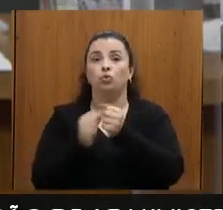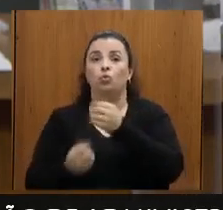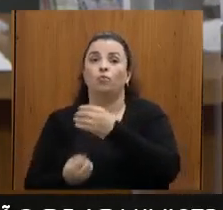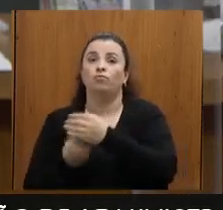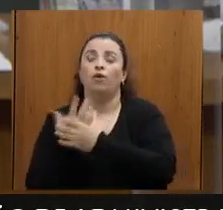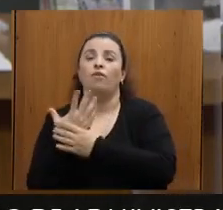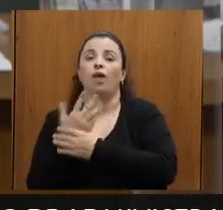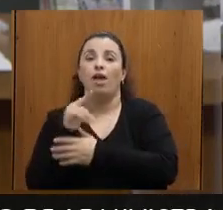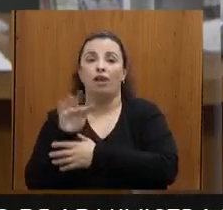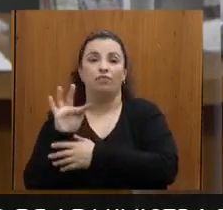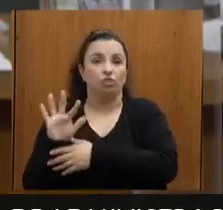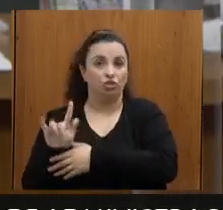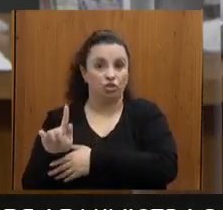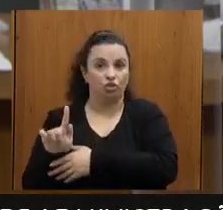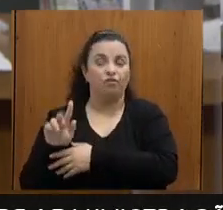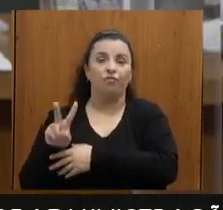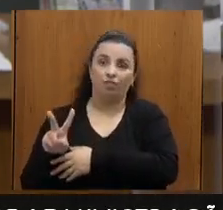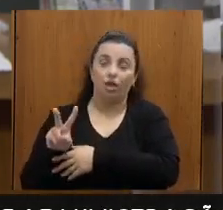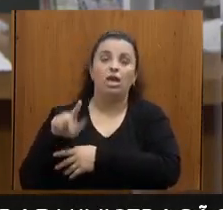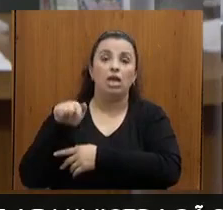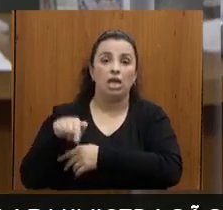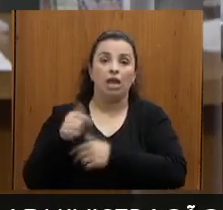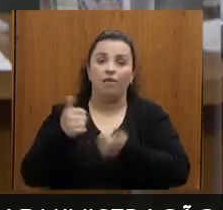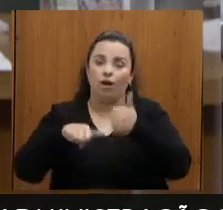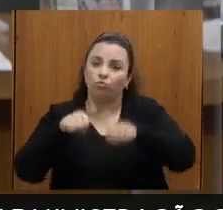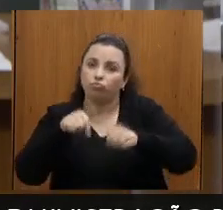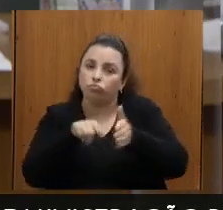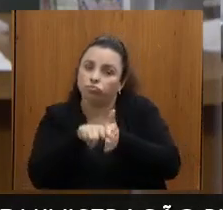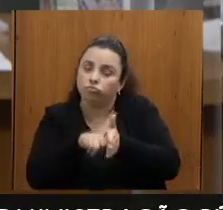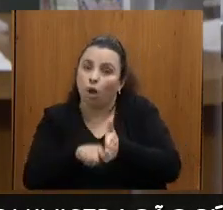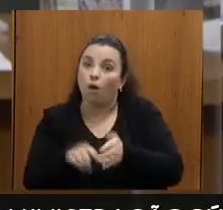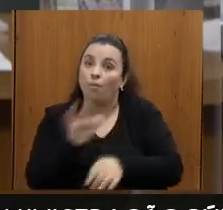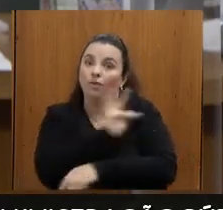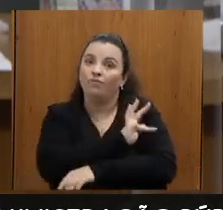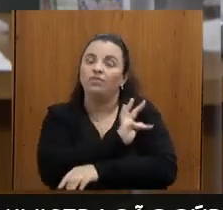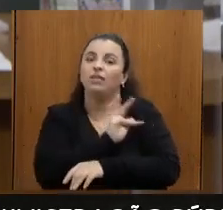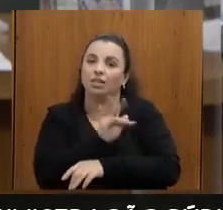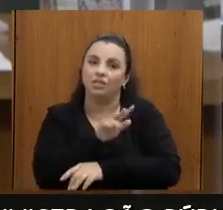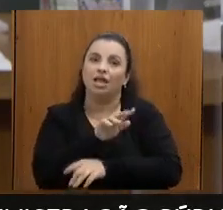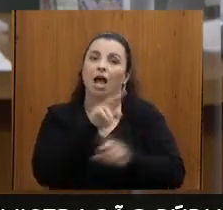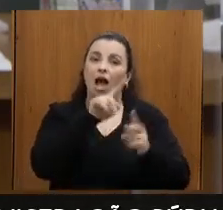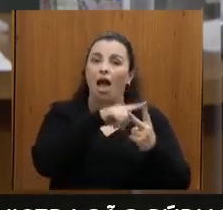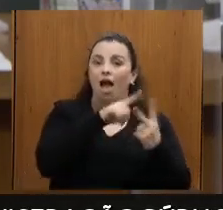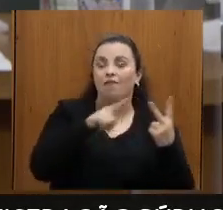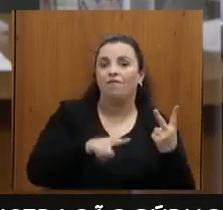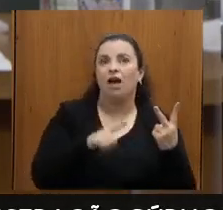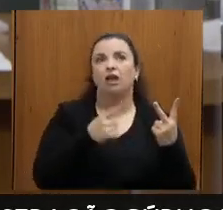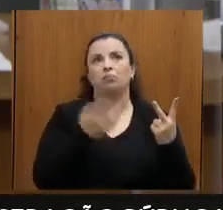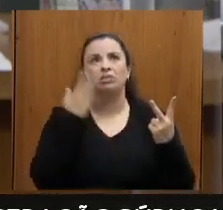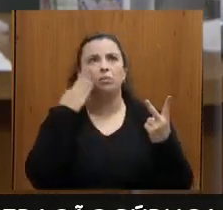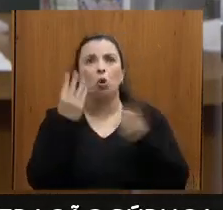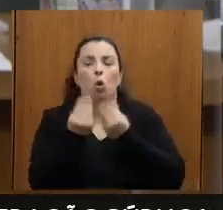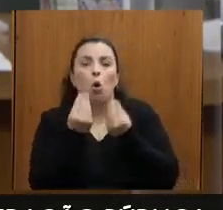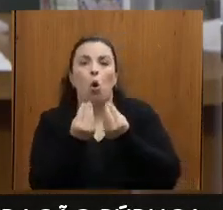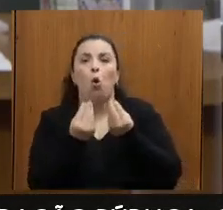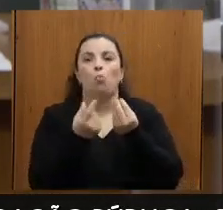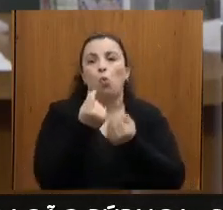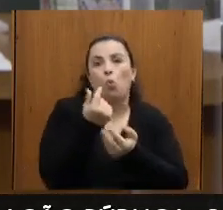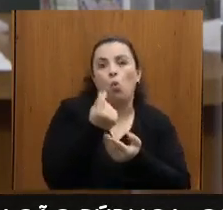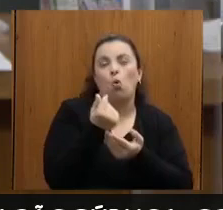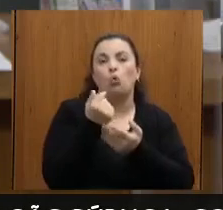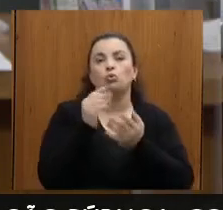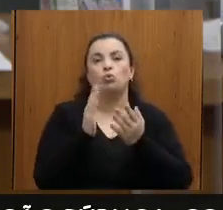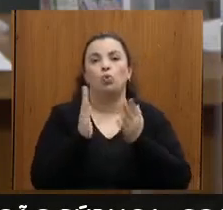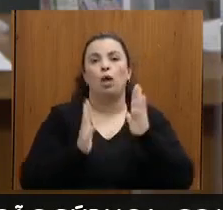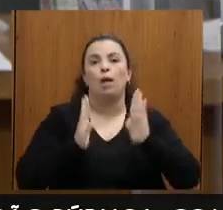auditora socioeconômica deste termo de reparação para fiscalizar a Vale sobre o custo e prazo de execução de todos os projetos do